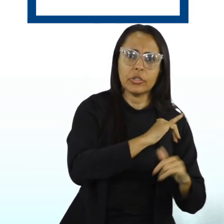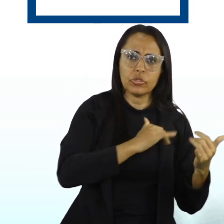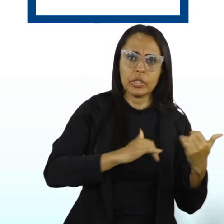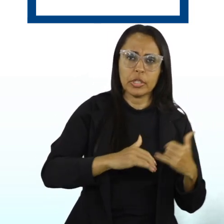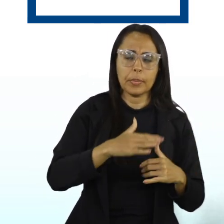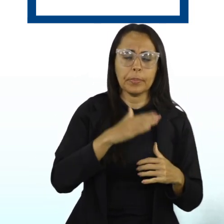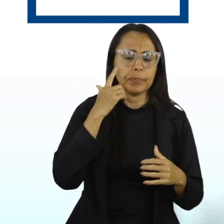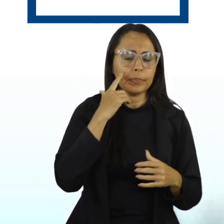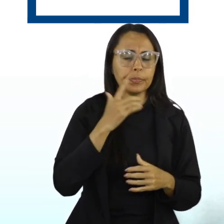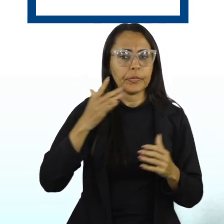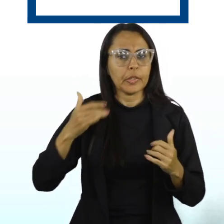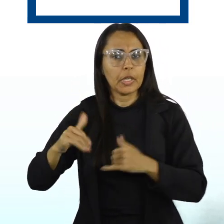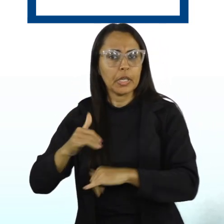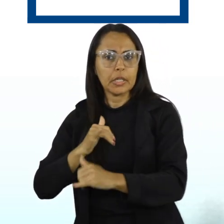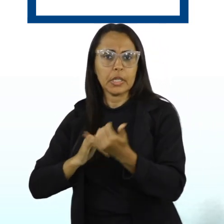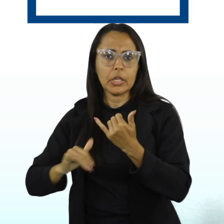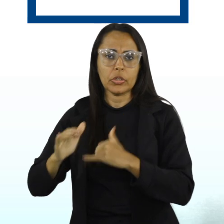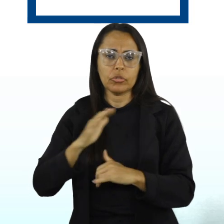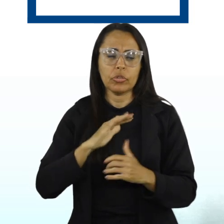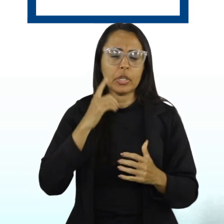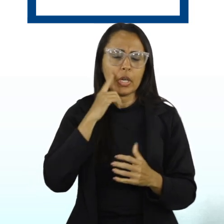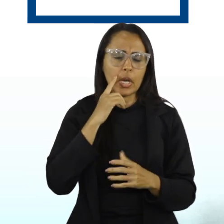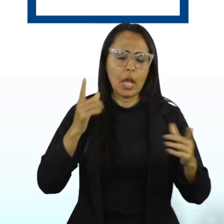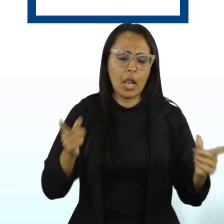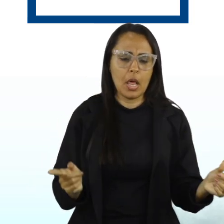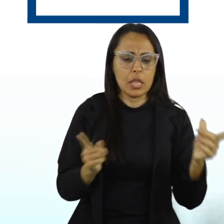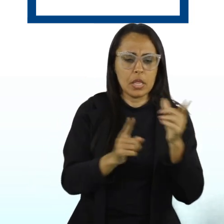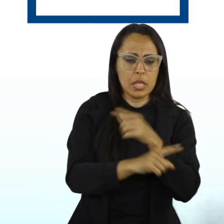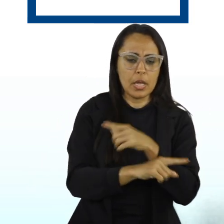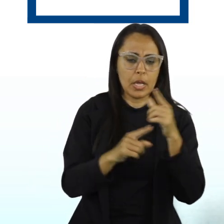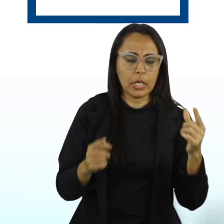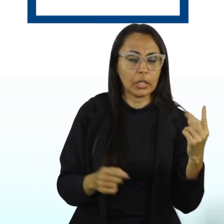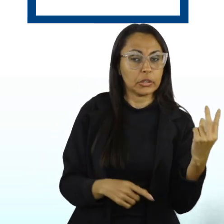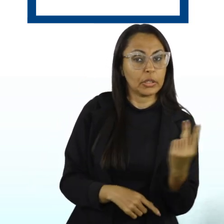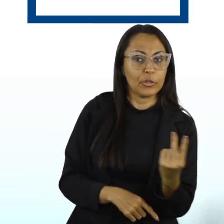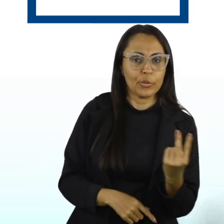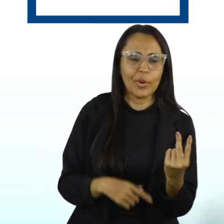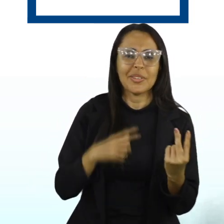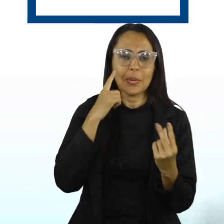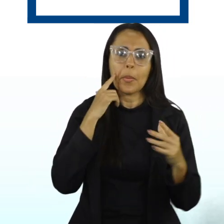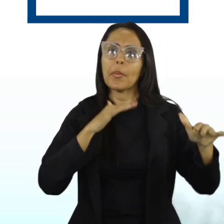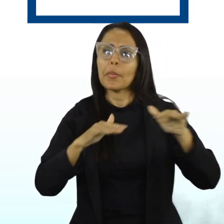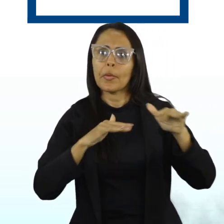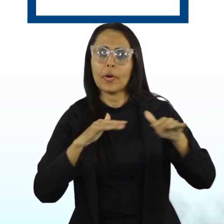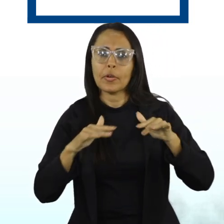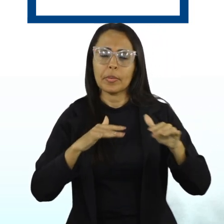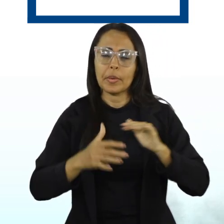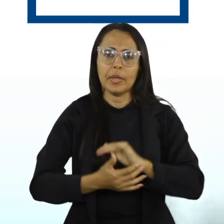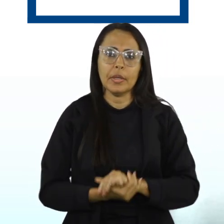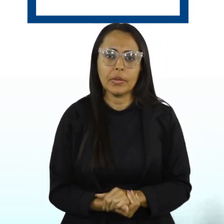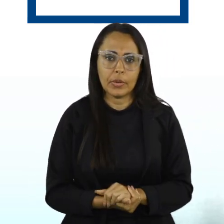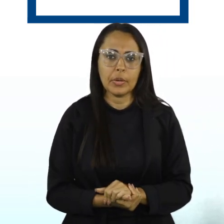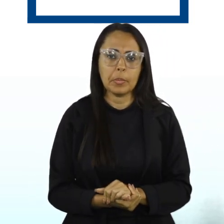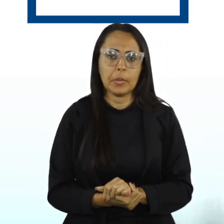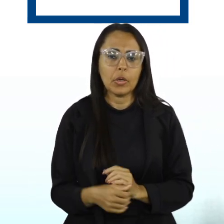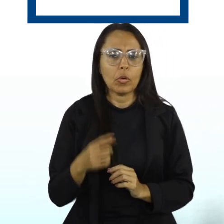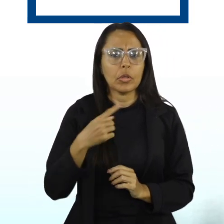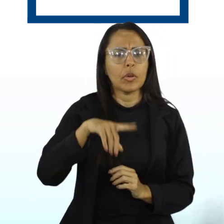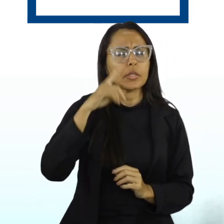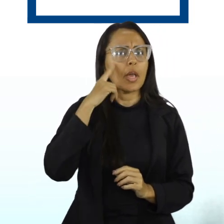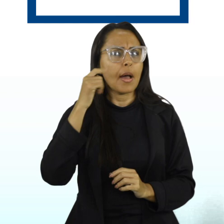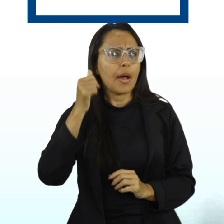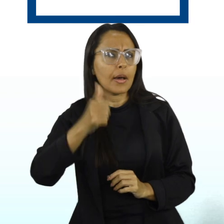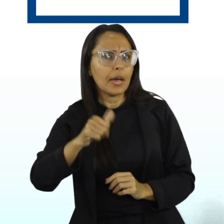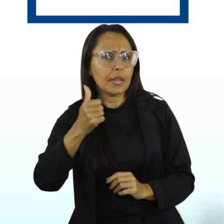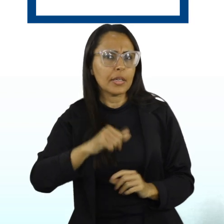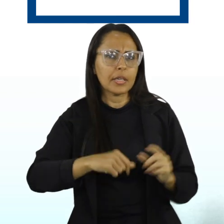potencial, a potencial ora se transforma em cinética e sempre vamos estar nesse movimento. Porém, quando você analisa